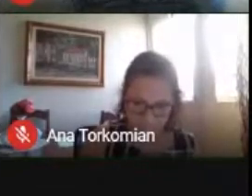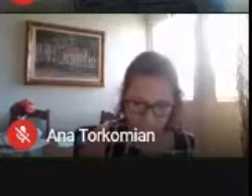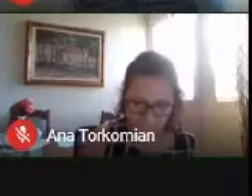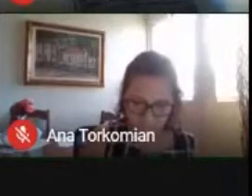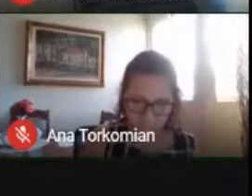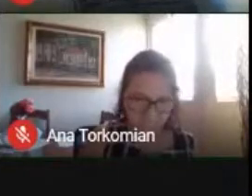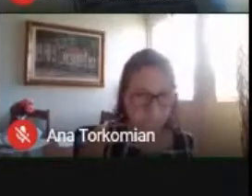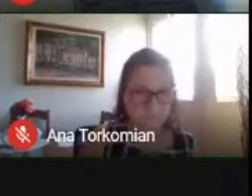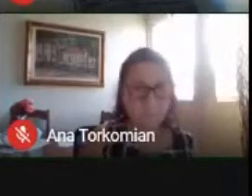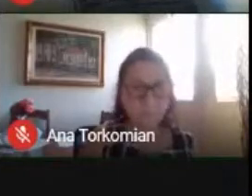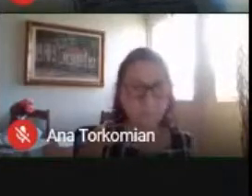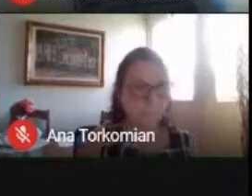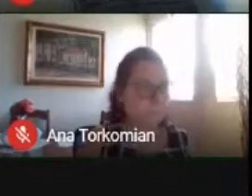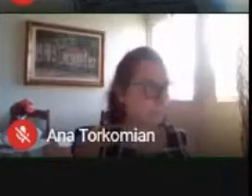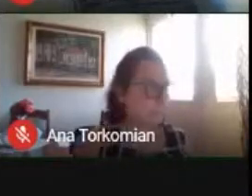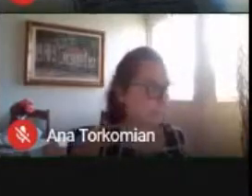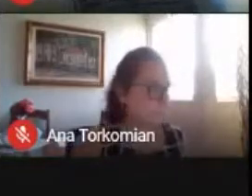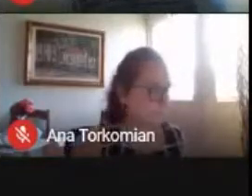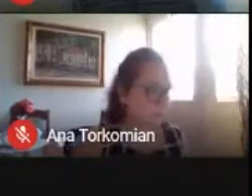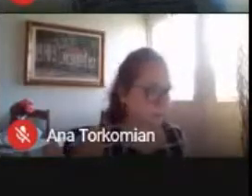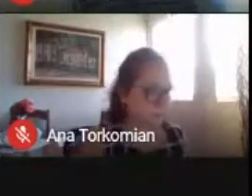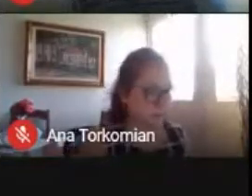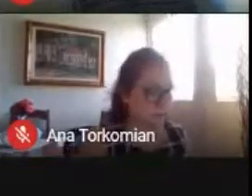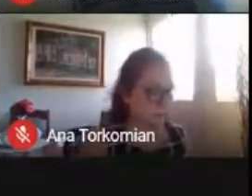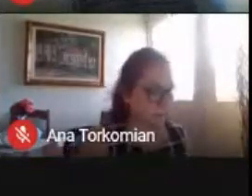Já estamos sendo transmitidos, pessoal.